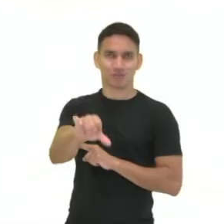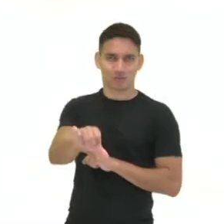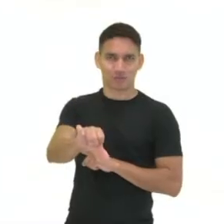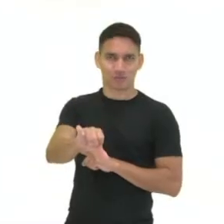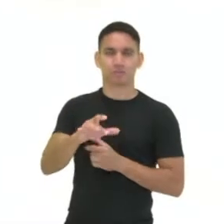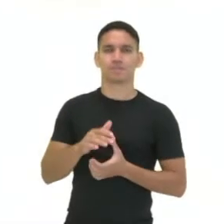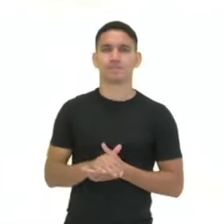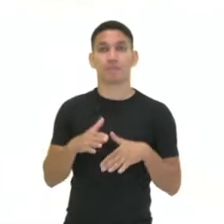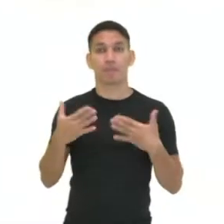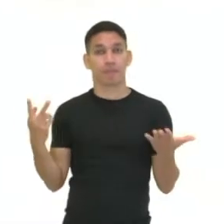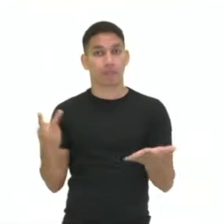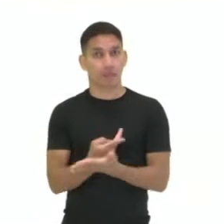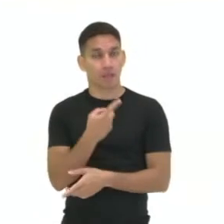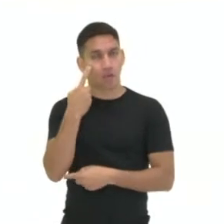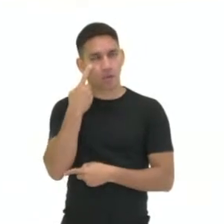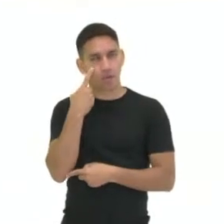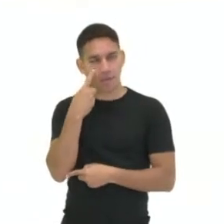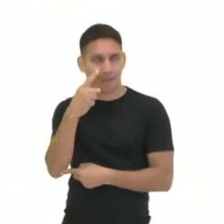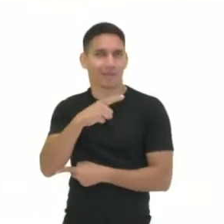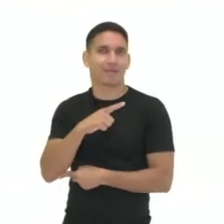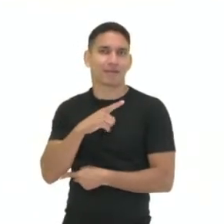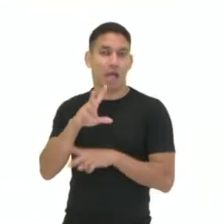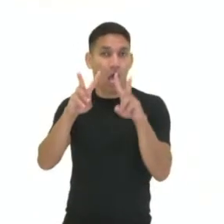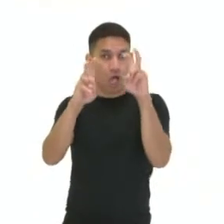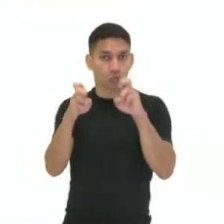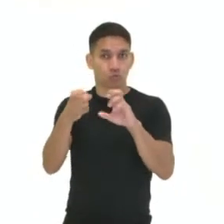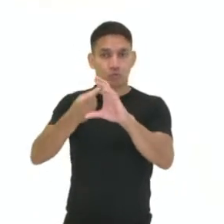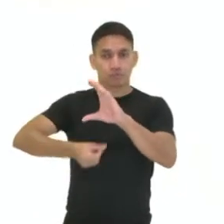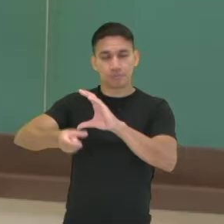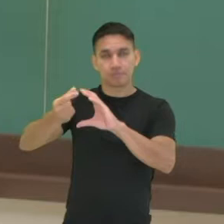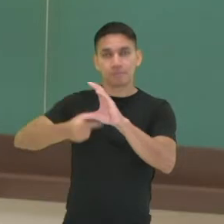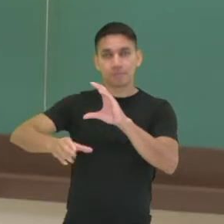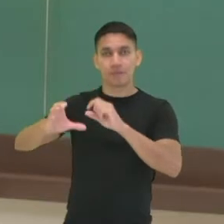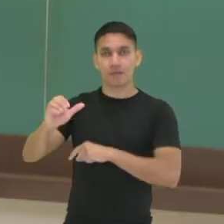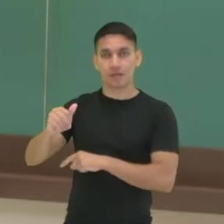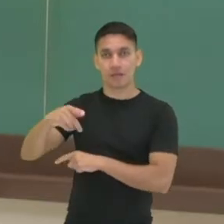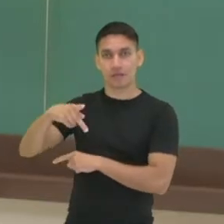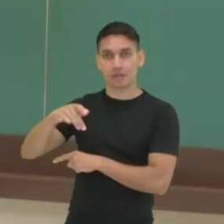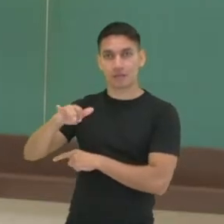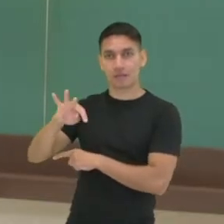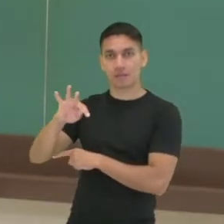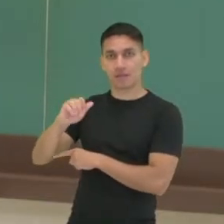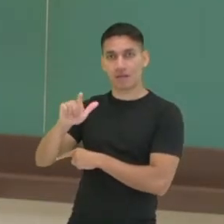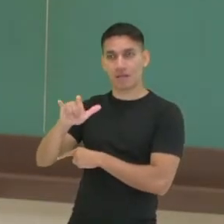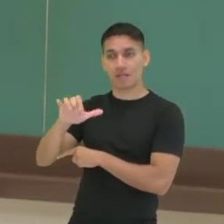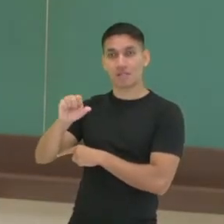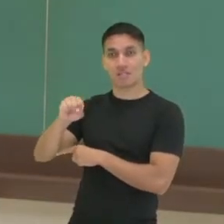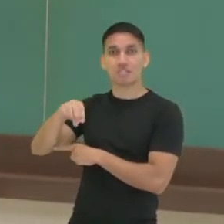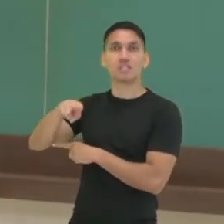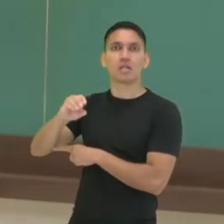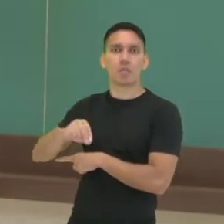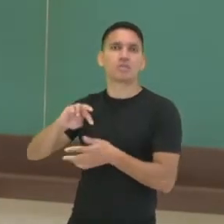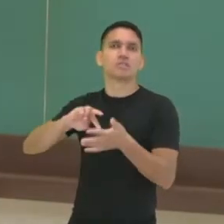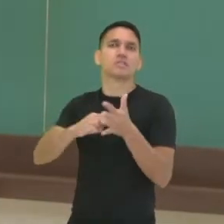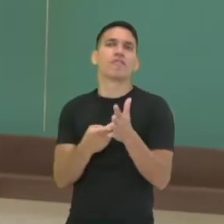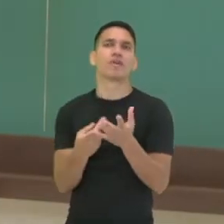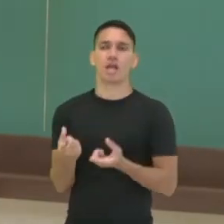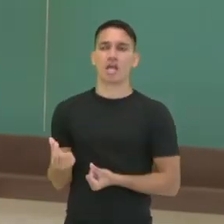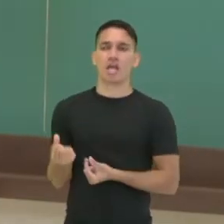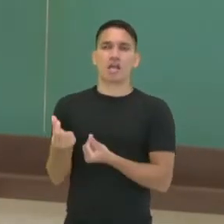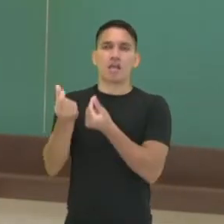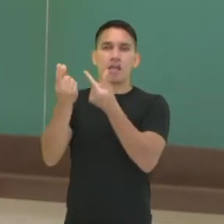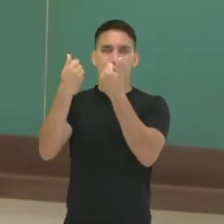Bom, e para falar também de capitalismo, que significa riqueza, é um sistema econômico que se fundamenta, se